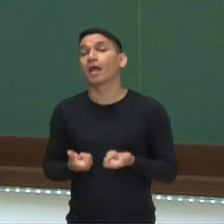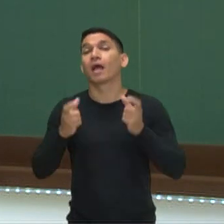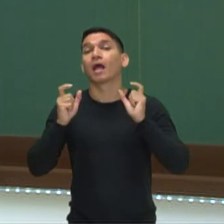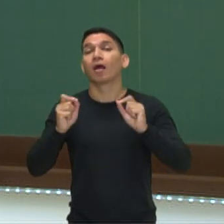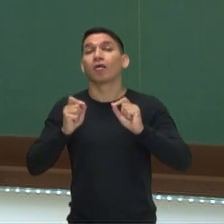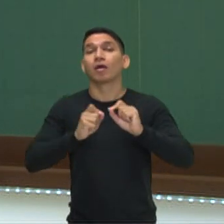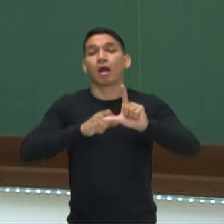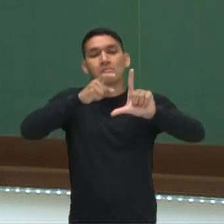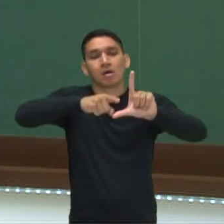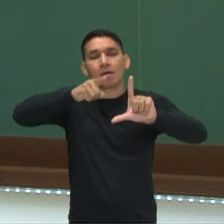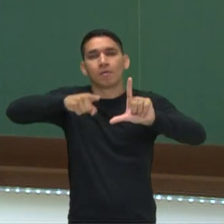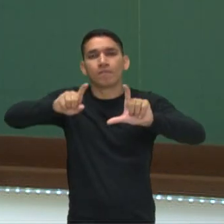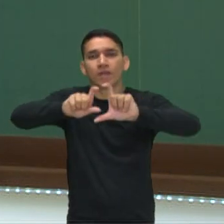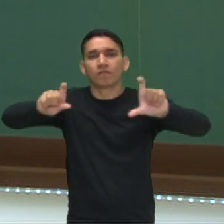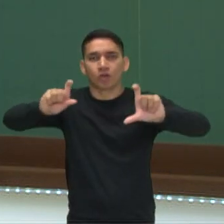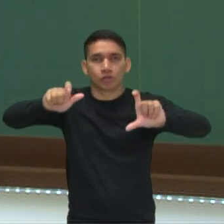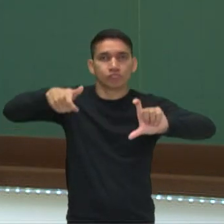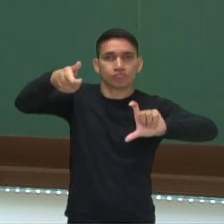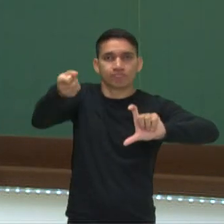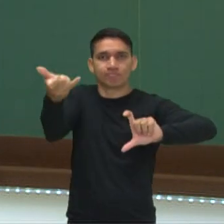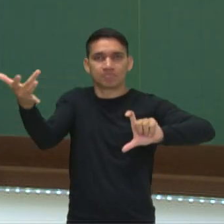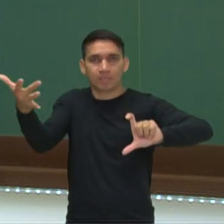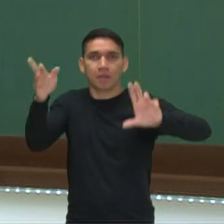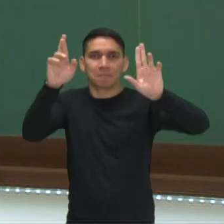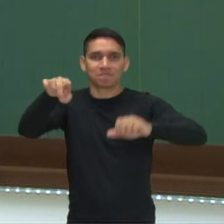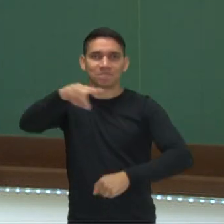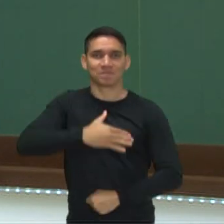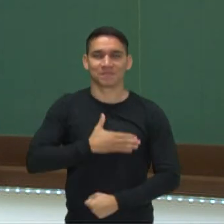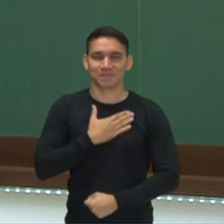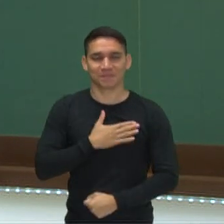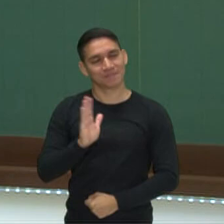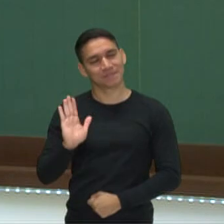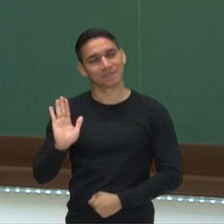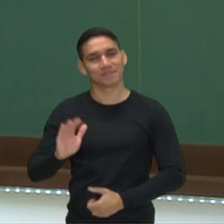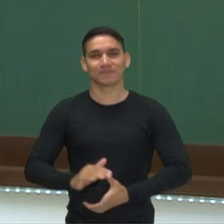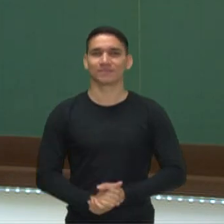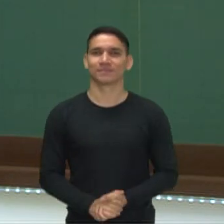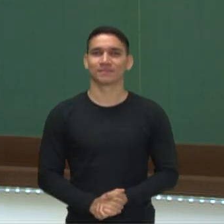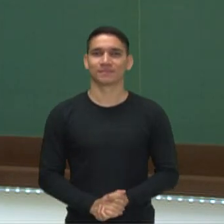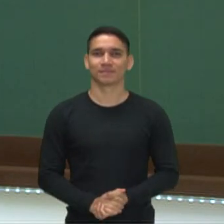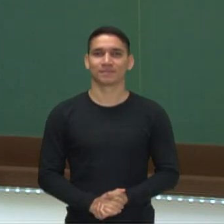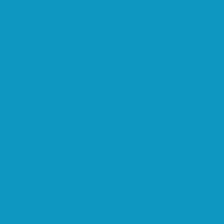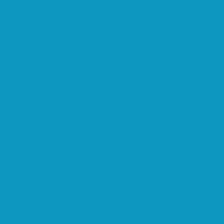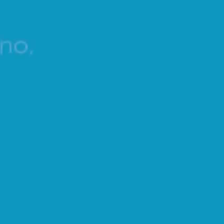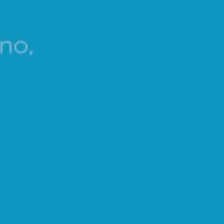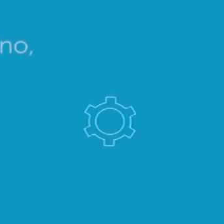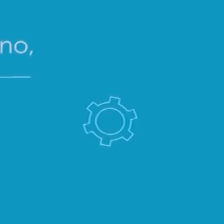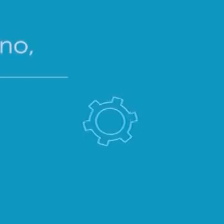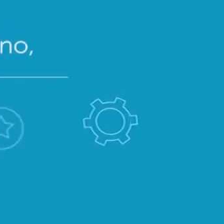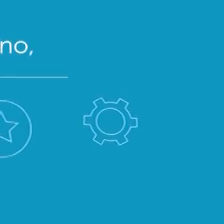sobre o gráfico da função exponencial. Espero que vocês tenham gostado. Até breve!